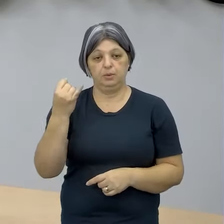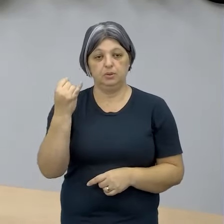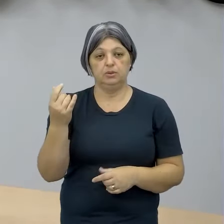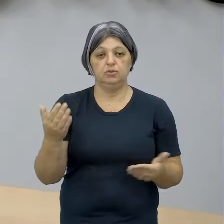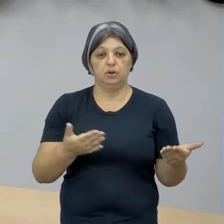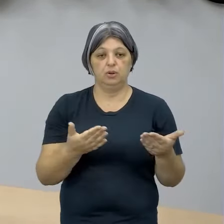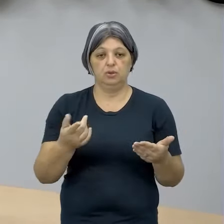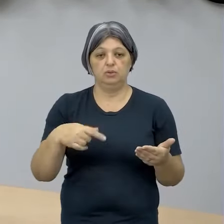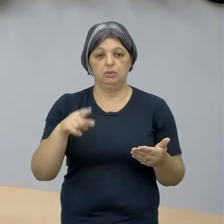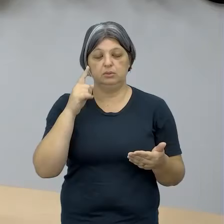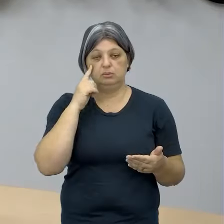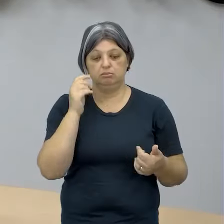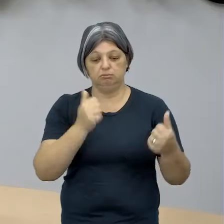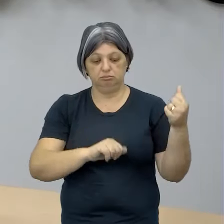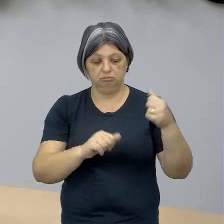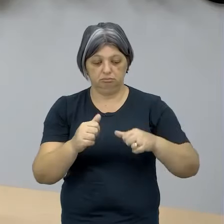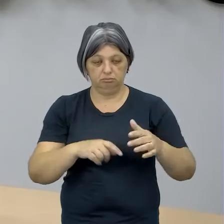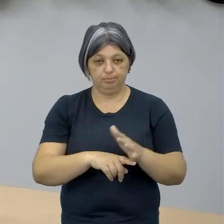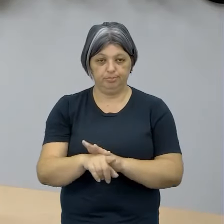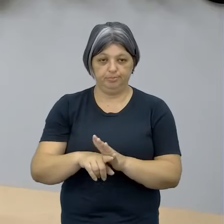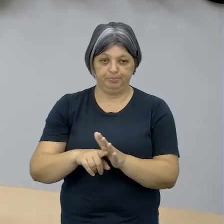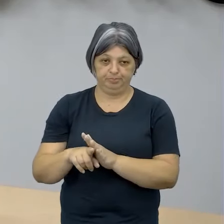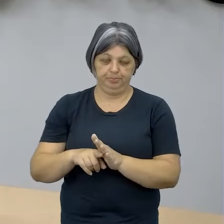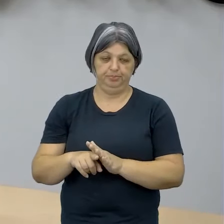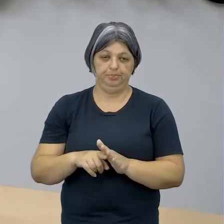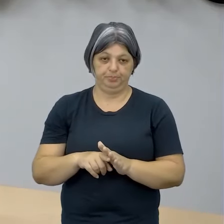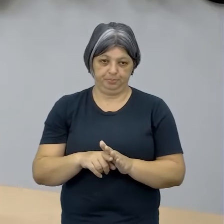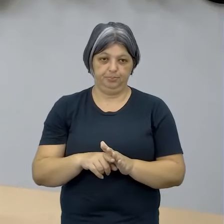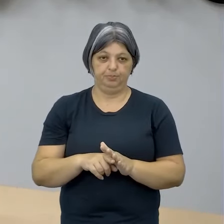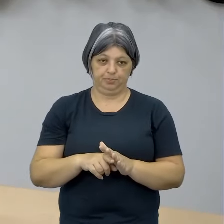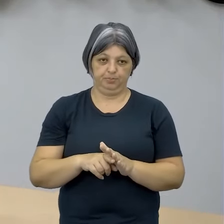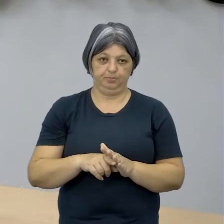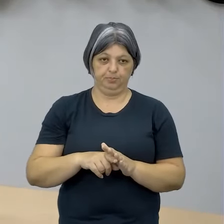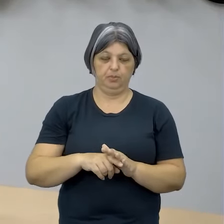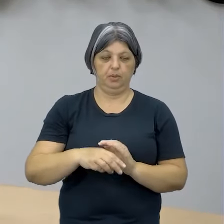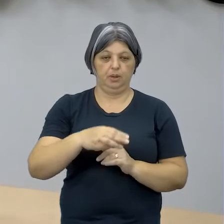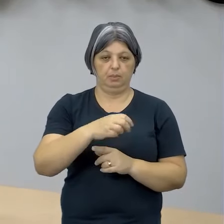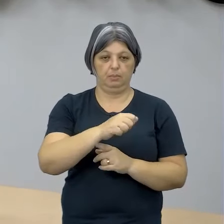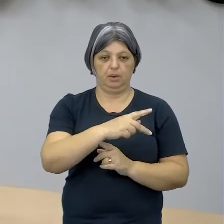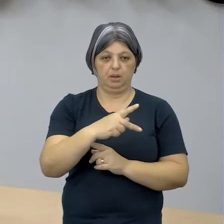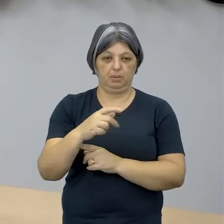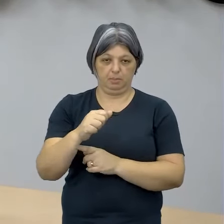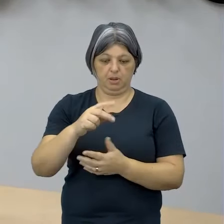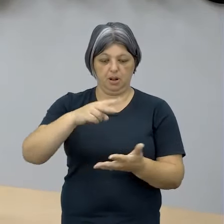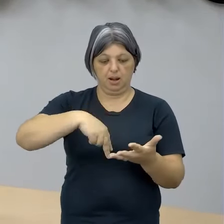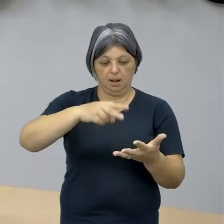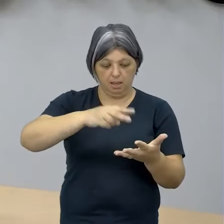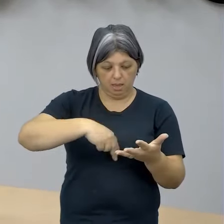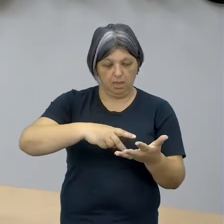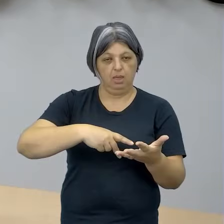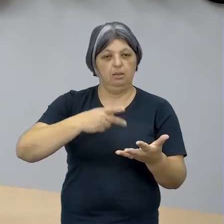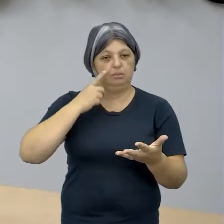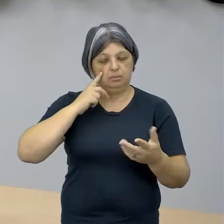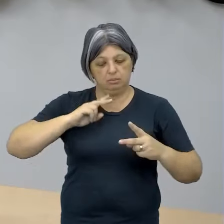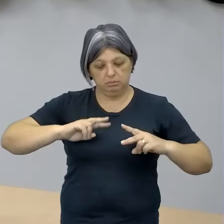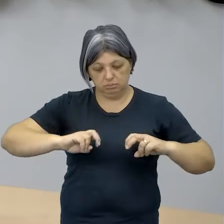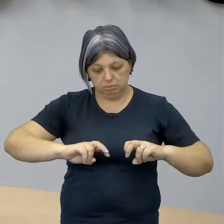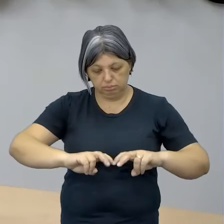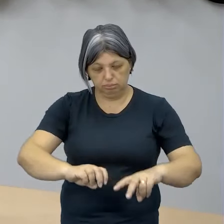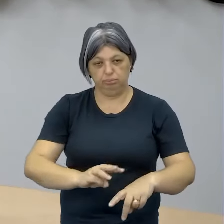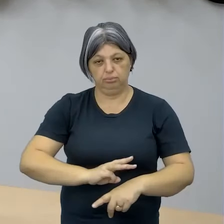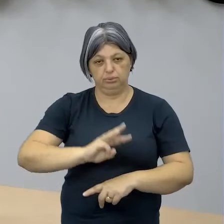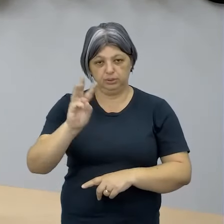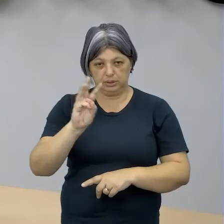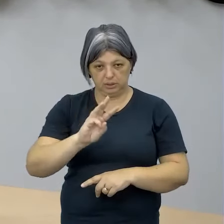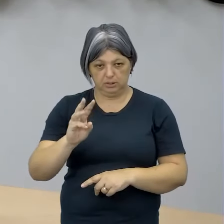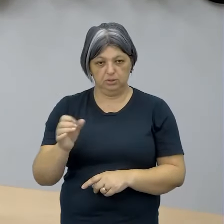agora vocês analisarem bastante aí esses mapas, né? Dá uma lida, explora o site do Novo Ensino Médio.